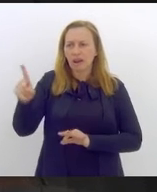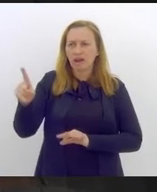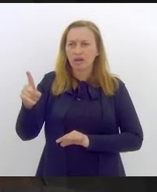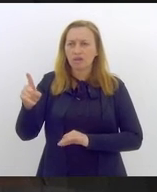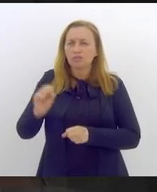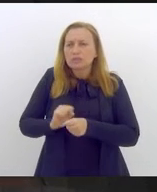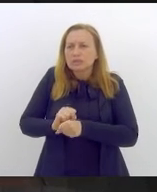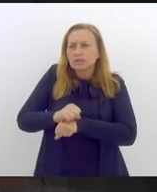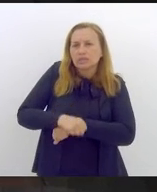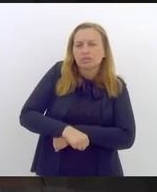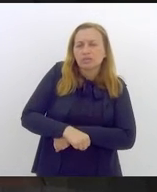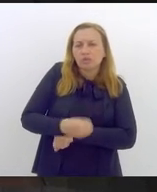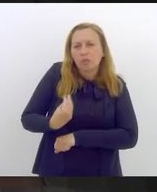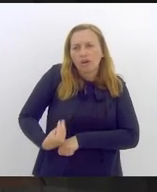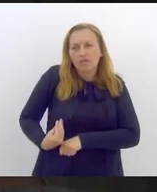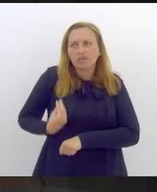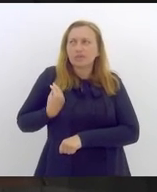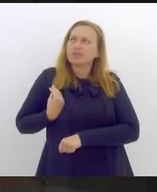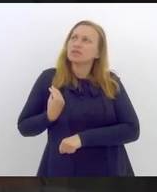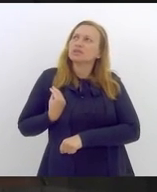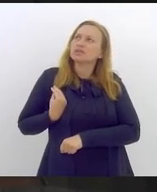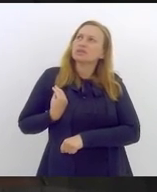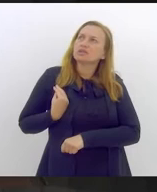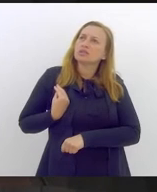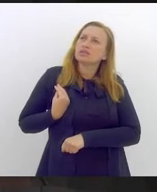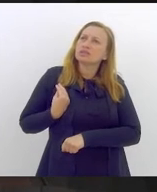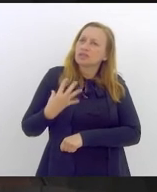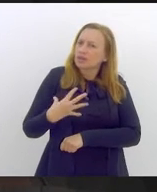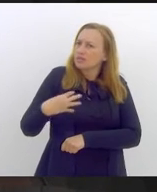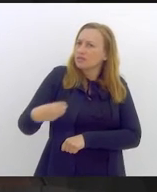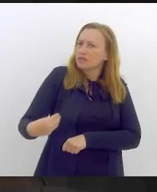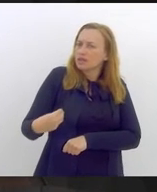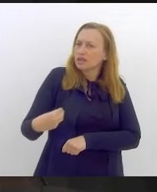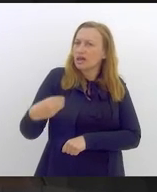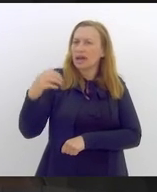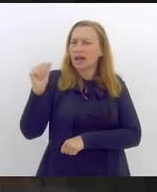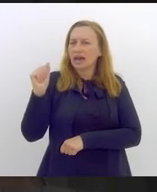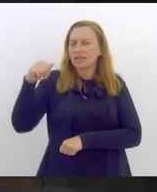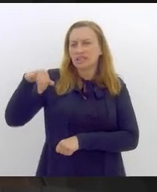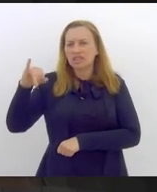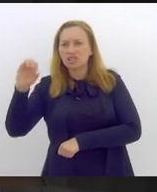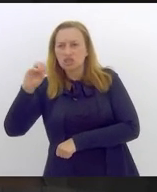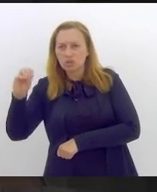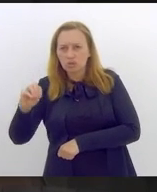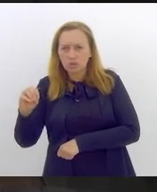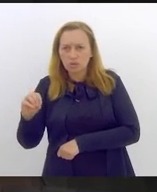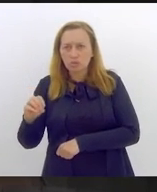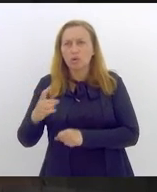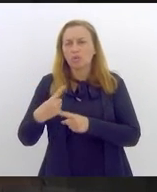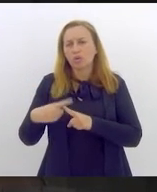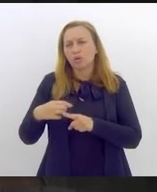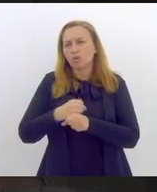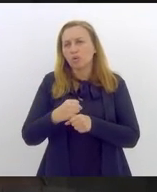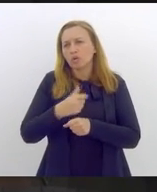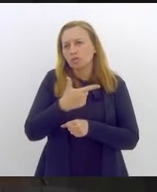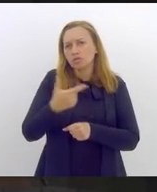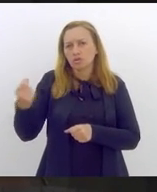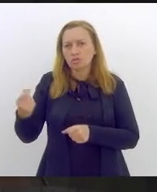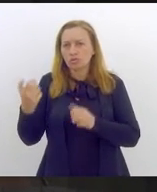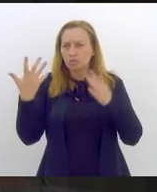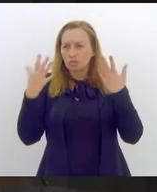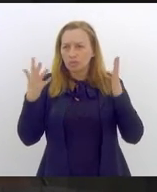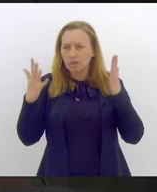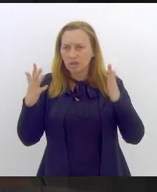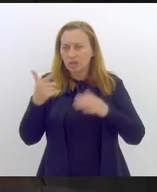com a presença da filha do Anísio Teixeira Babi Teixeira porque no ano 2000 nós celebramos